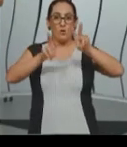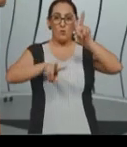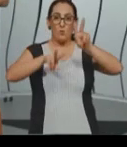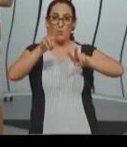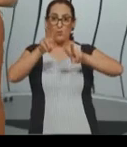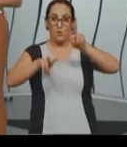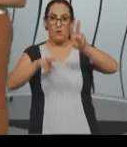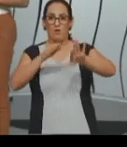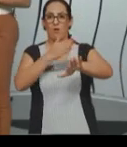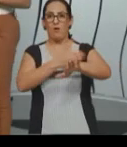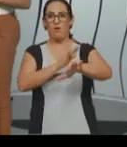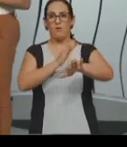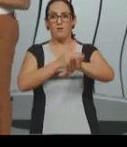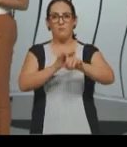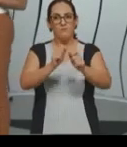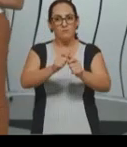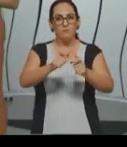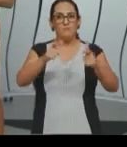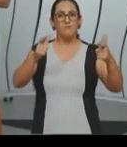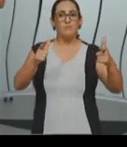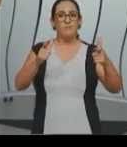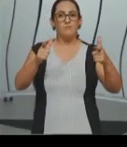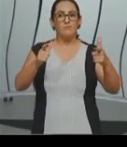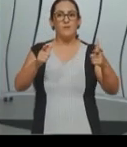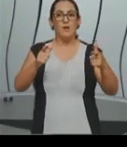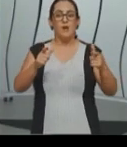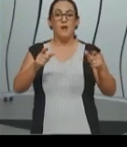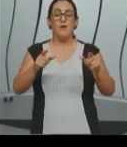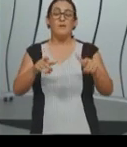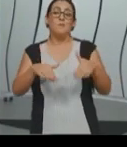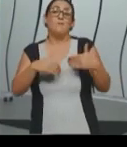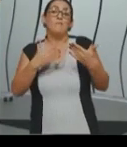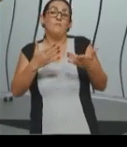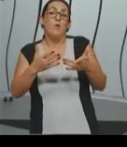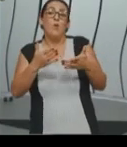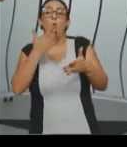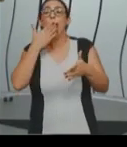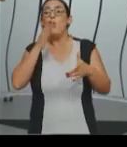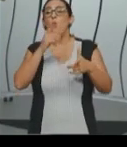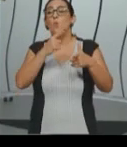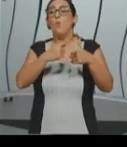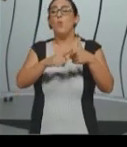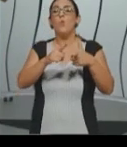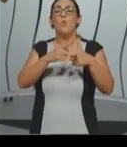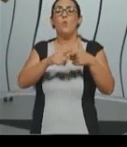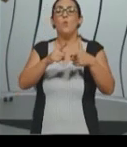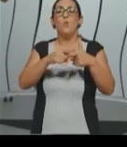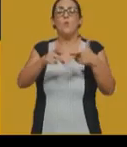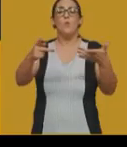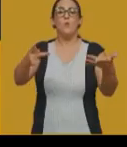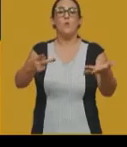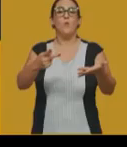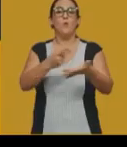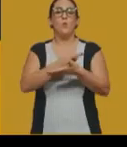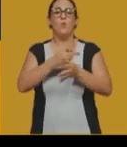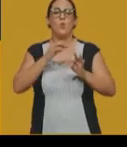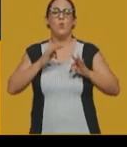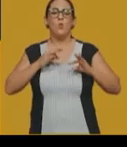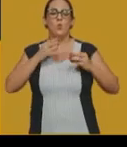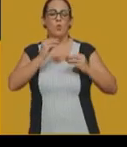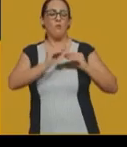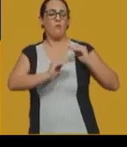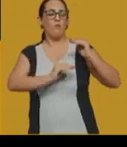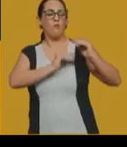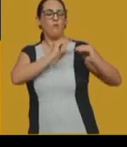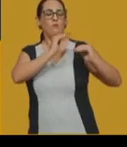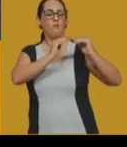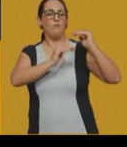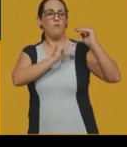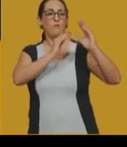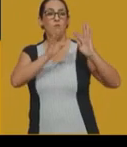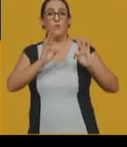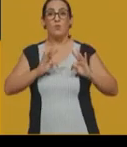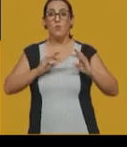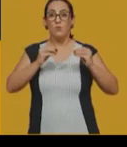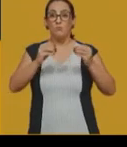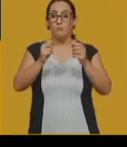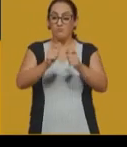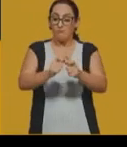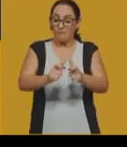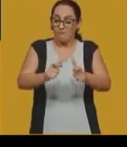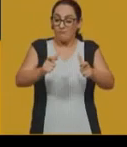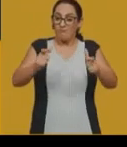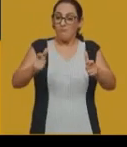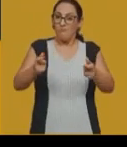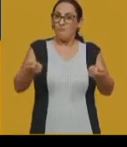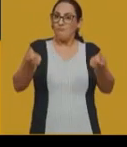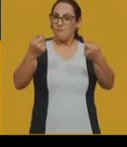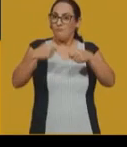ampliação. Então, tratando disso, as consequências de todo aquele desenvolvimento, né, de toda essa preponderância do capital